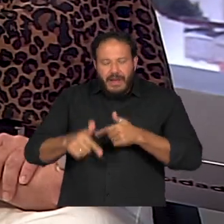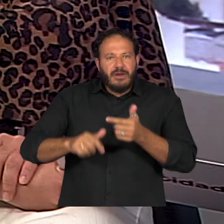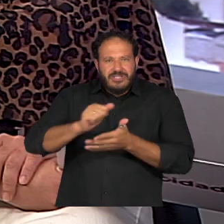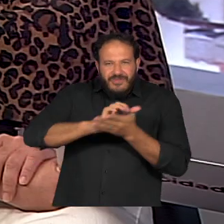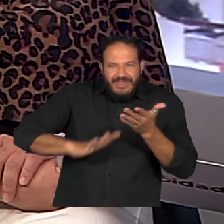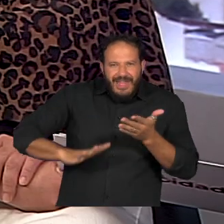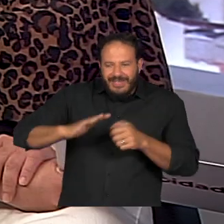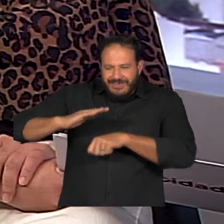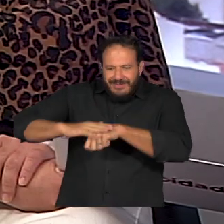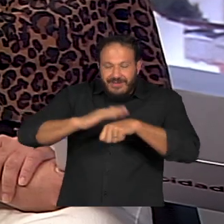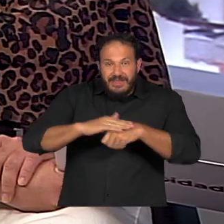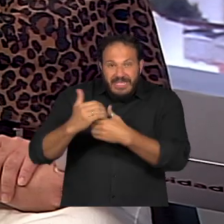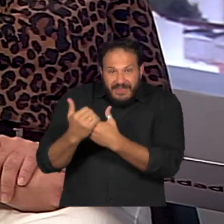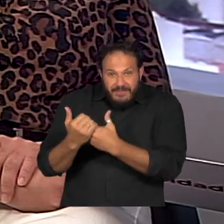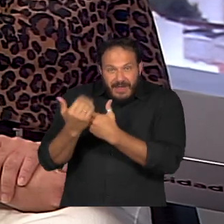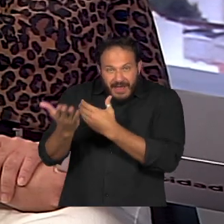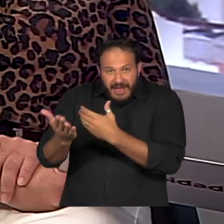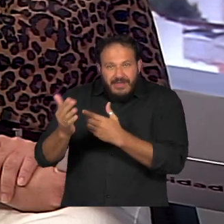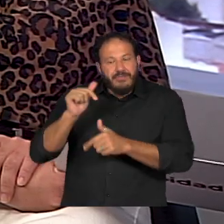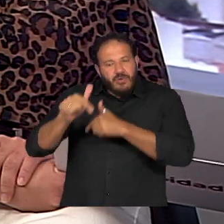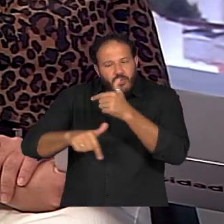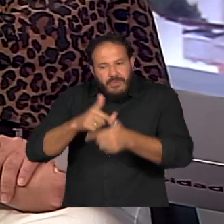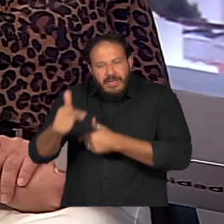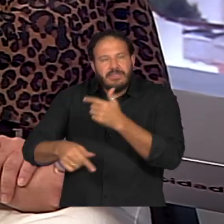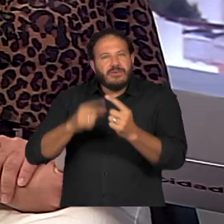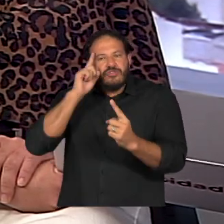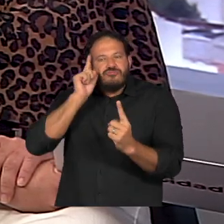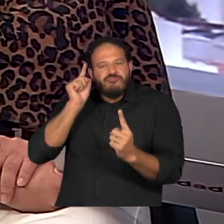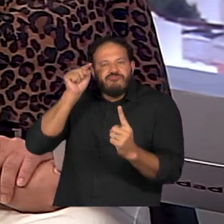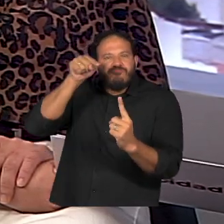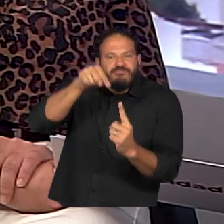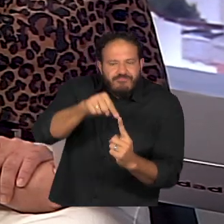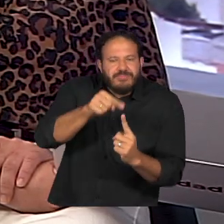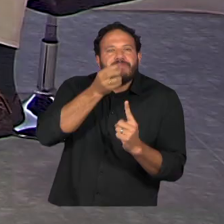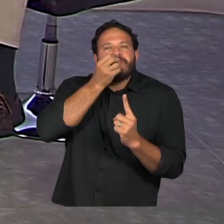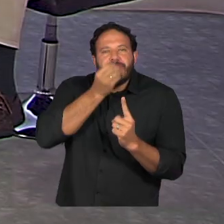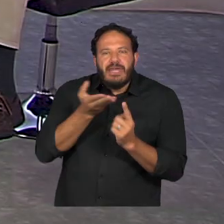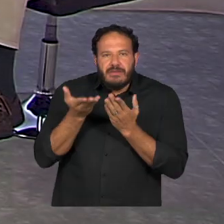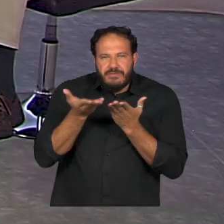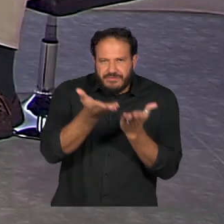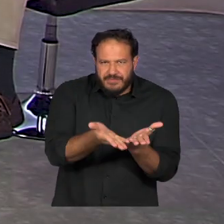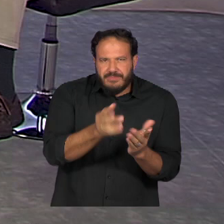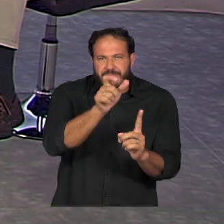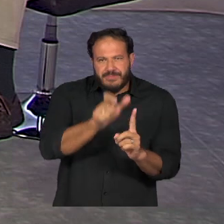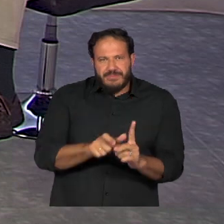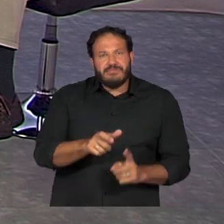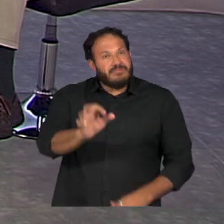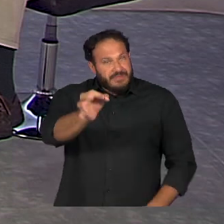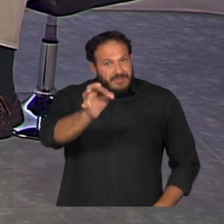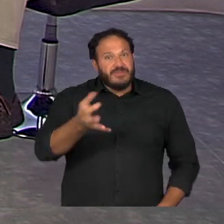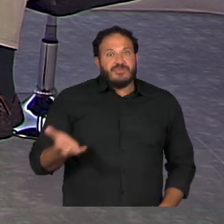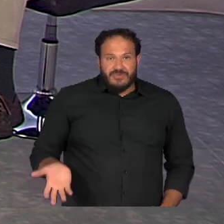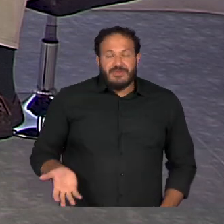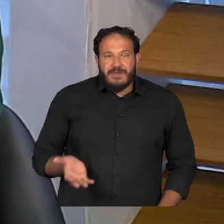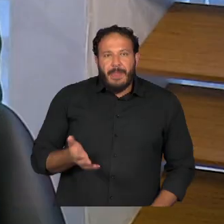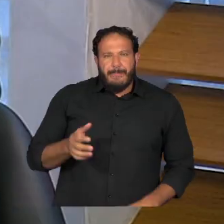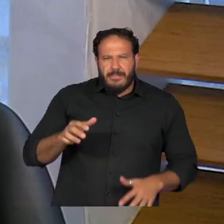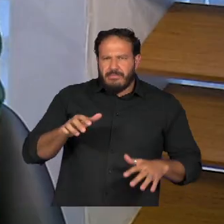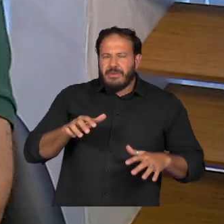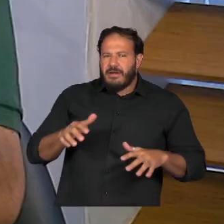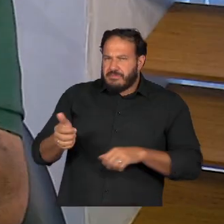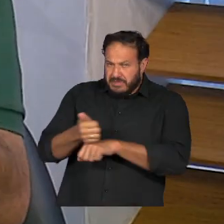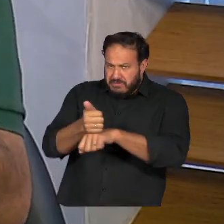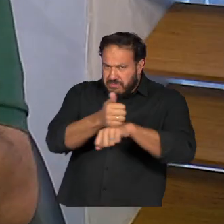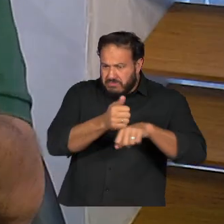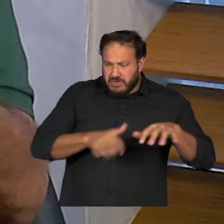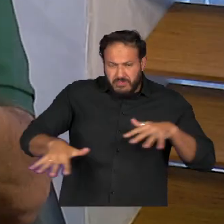de fazer com que chegue bem chegue bem feito para vocês sim sem dúvida é um pessoal que